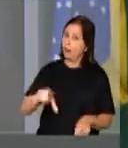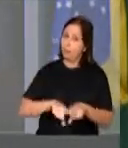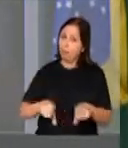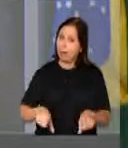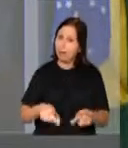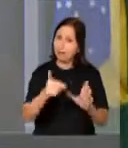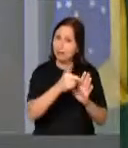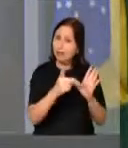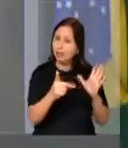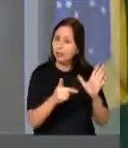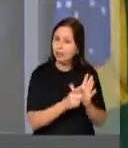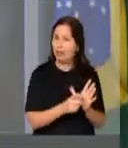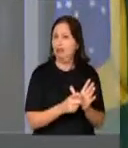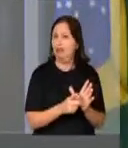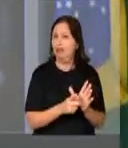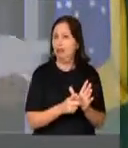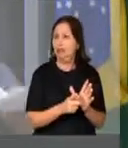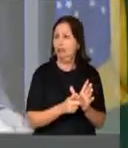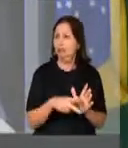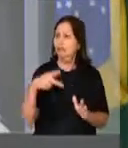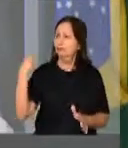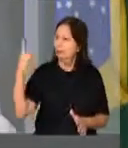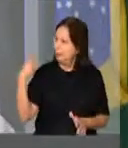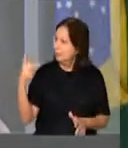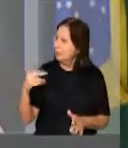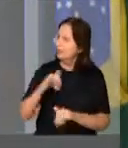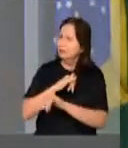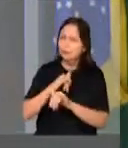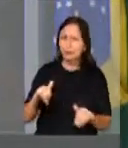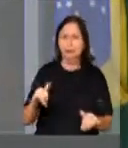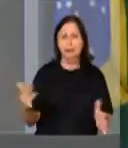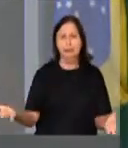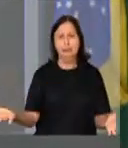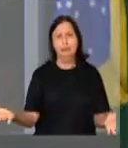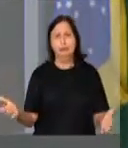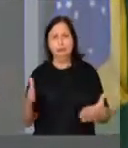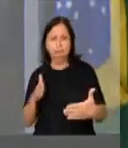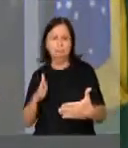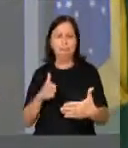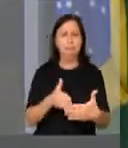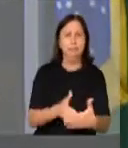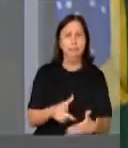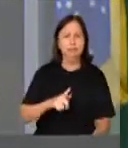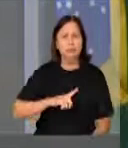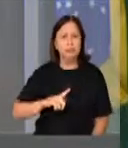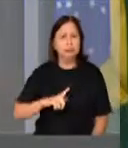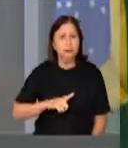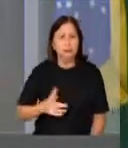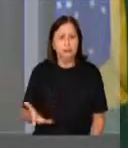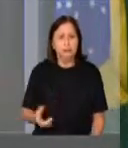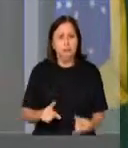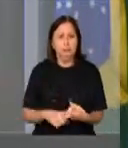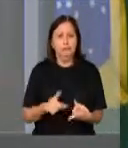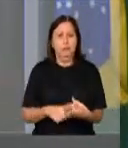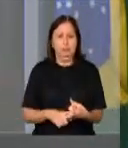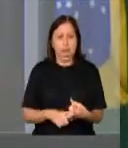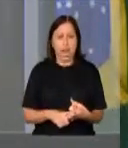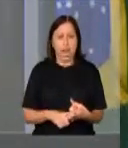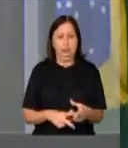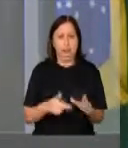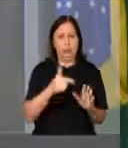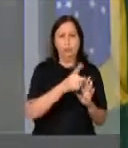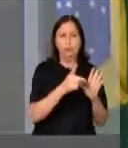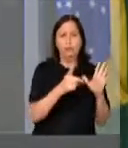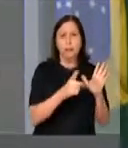senhores deputados, é um decreto que tem data marcada para moralidade. O decreto diz que ele passa a